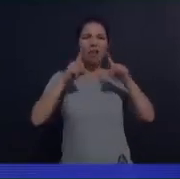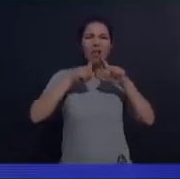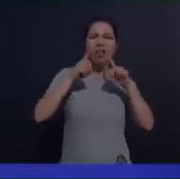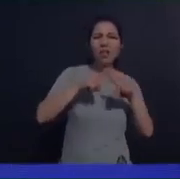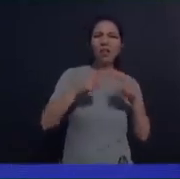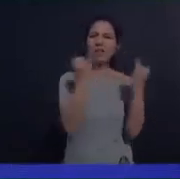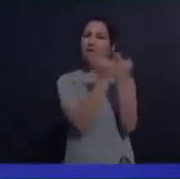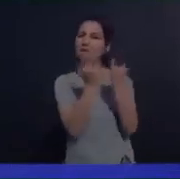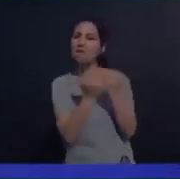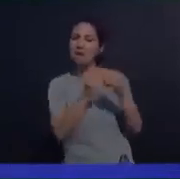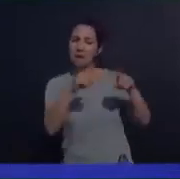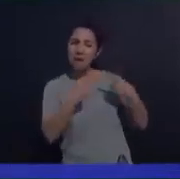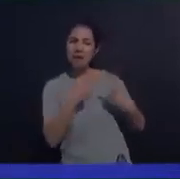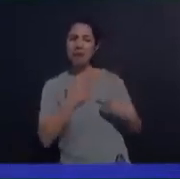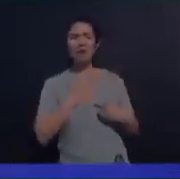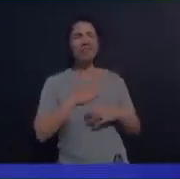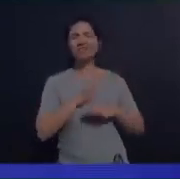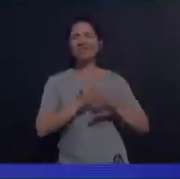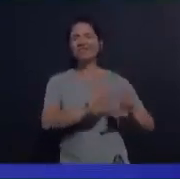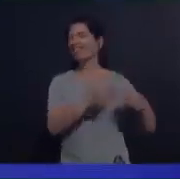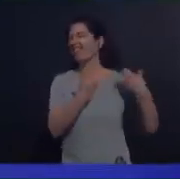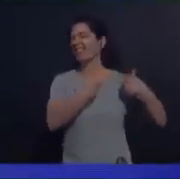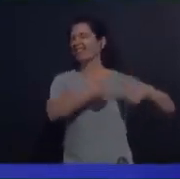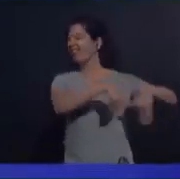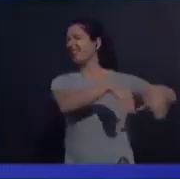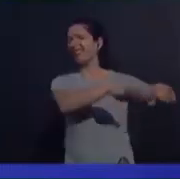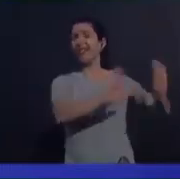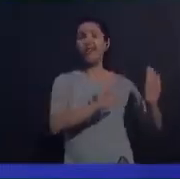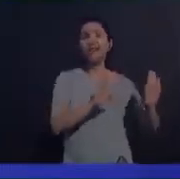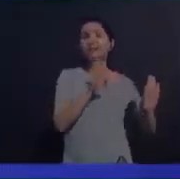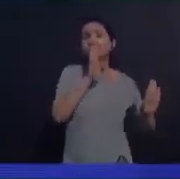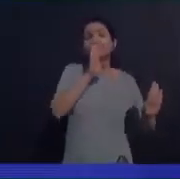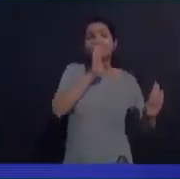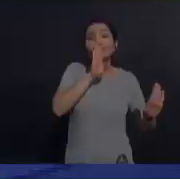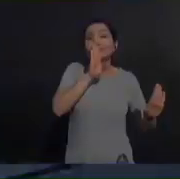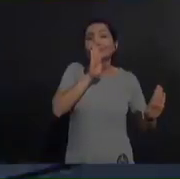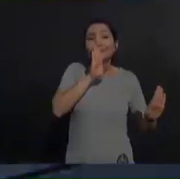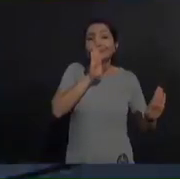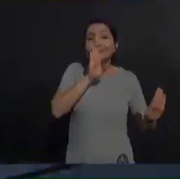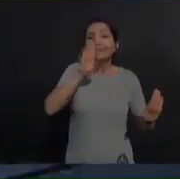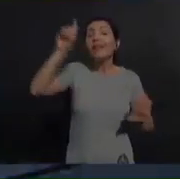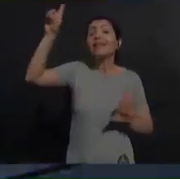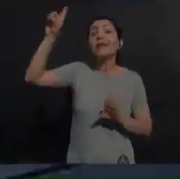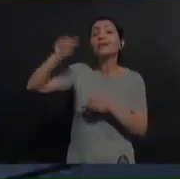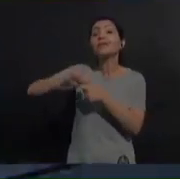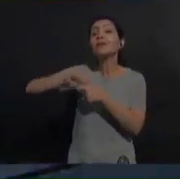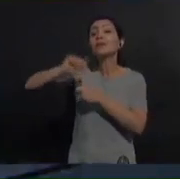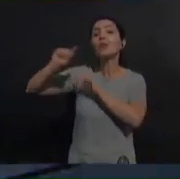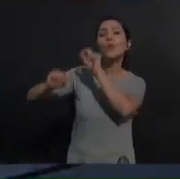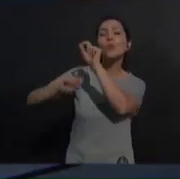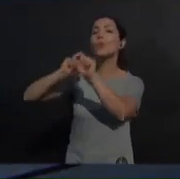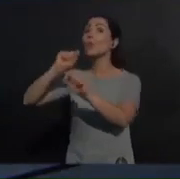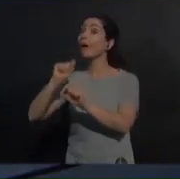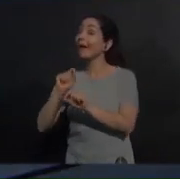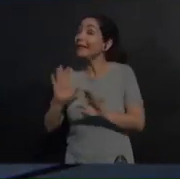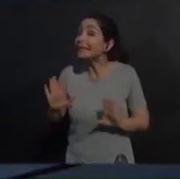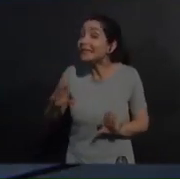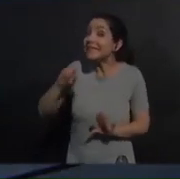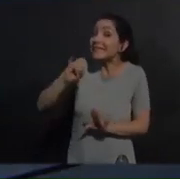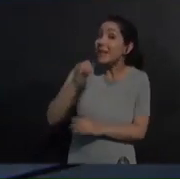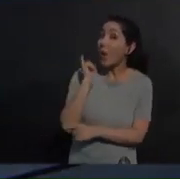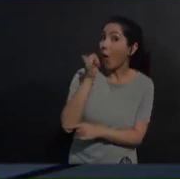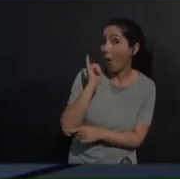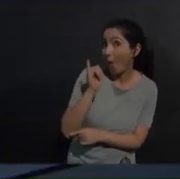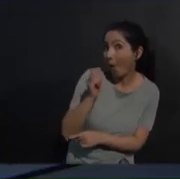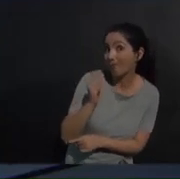calar, sabe, entregar para Deus. Sabe o que Deus fez? Gente, se eu contar para vocês